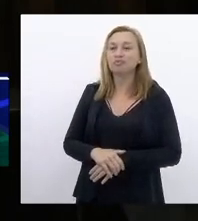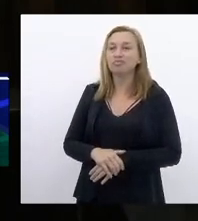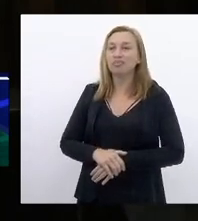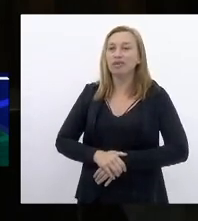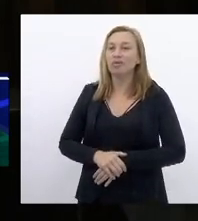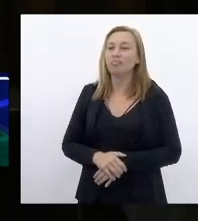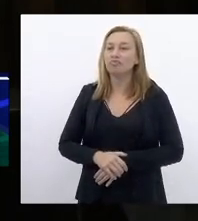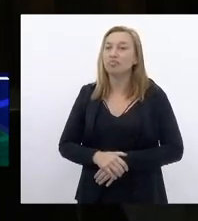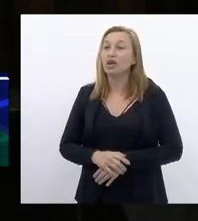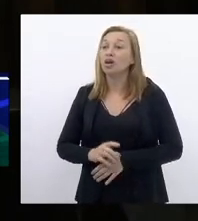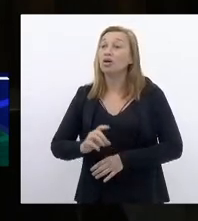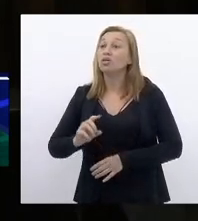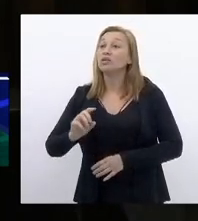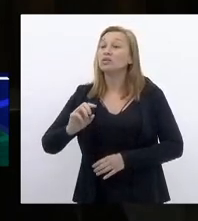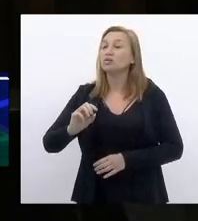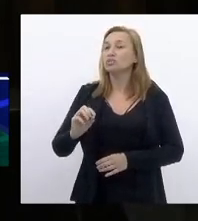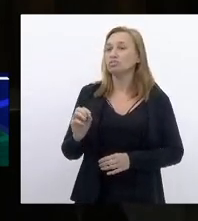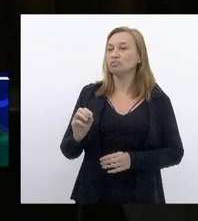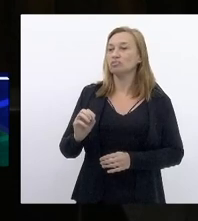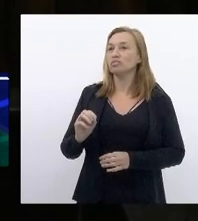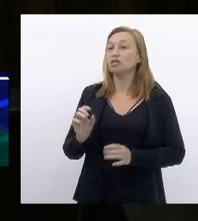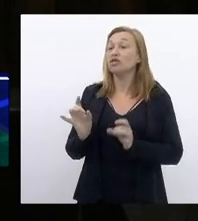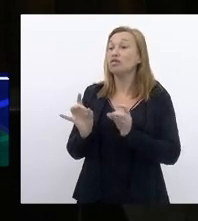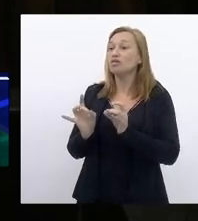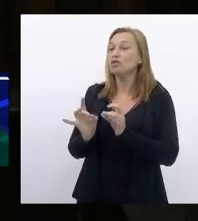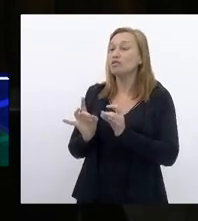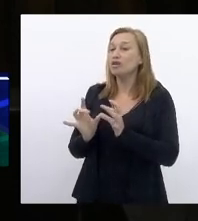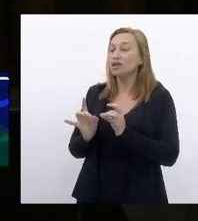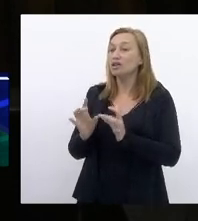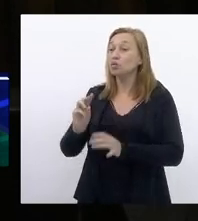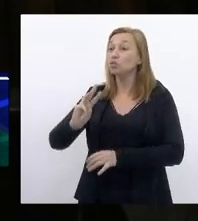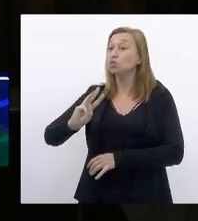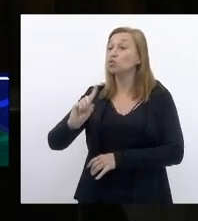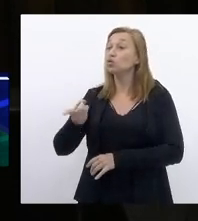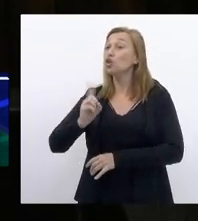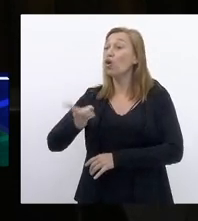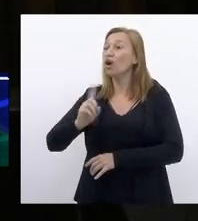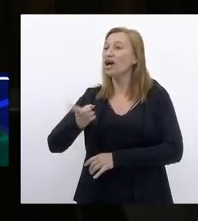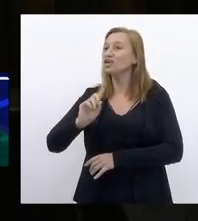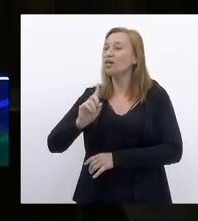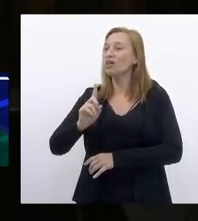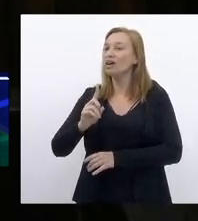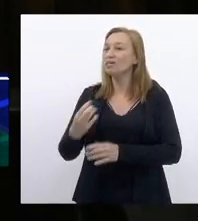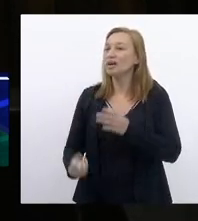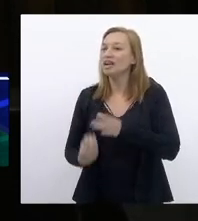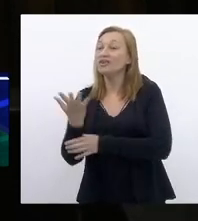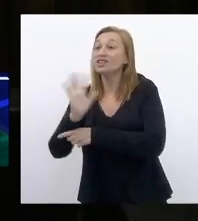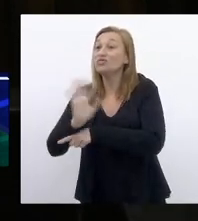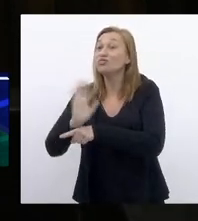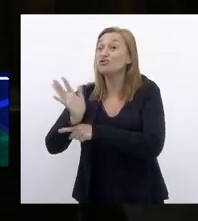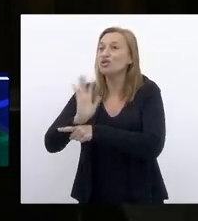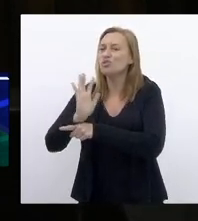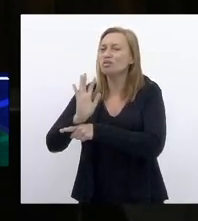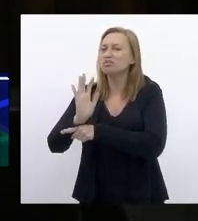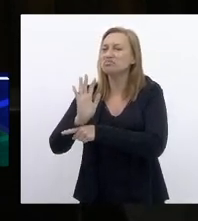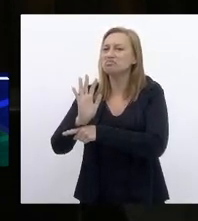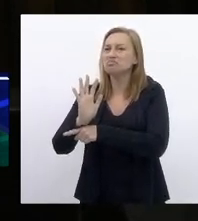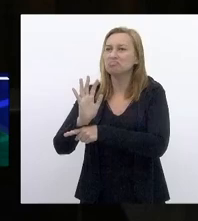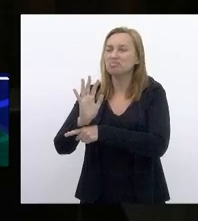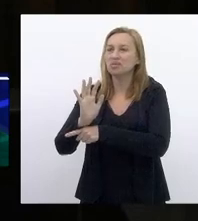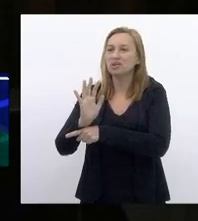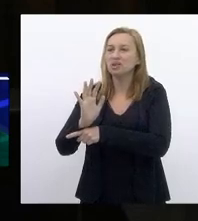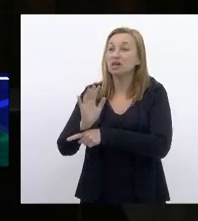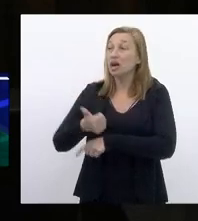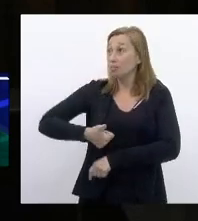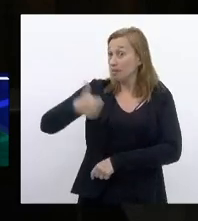grande veículo de comunicação, para que produza uma minissérie, uma série, um documentário, seja lá o que for? Essa